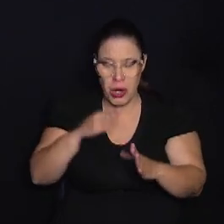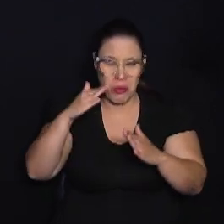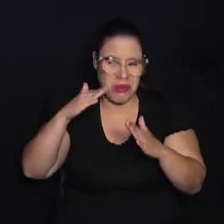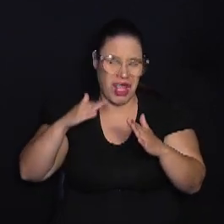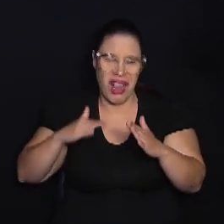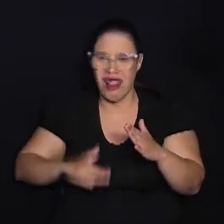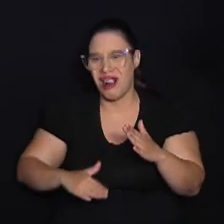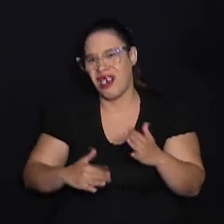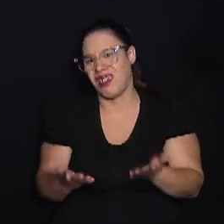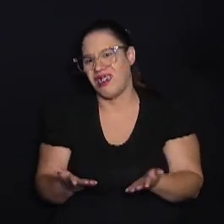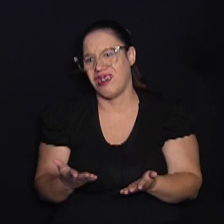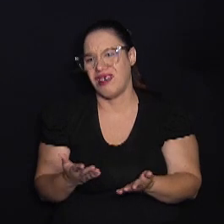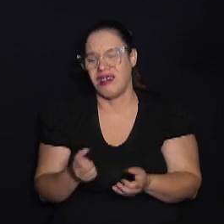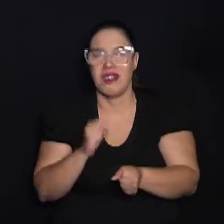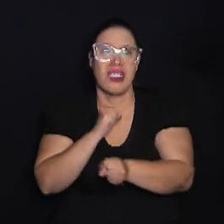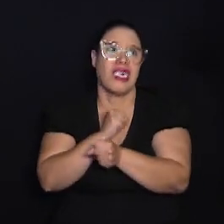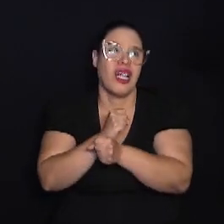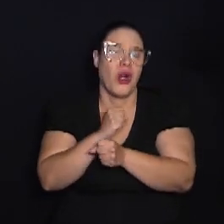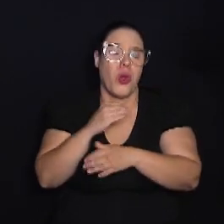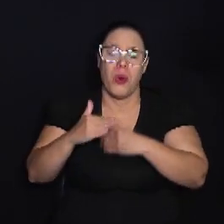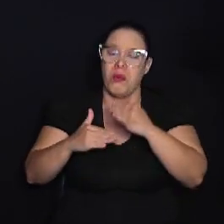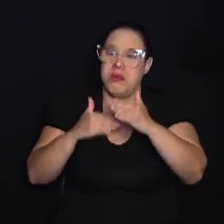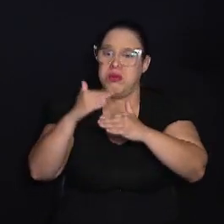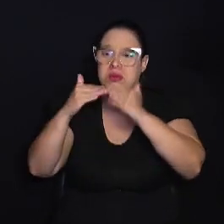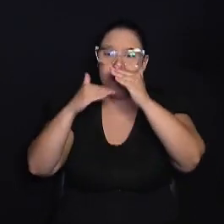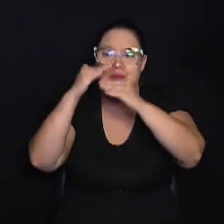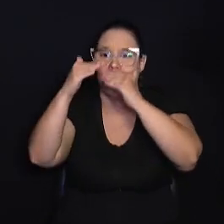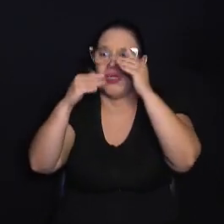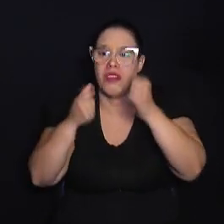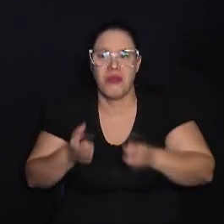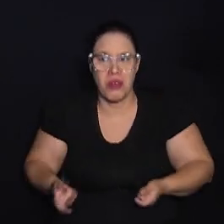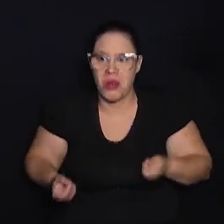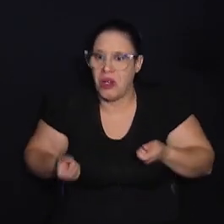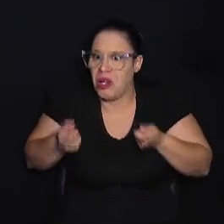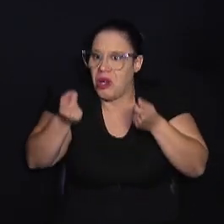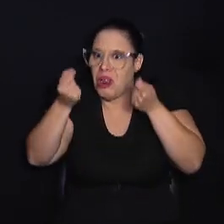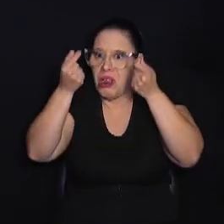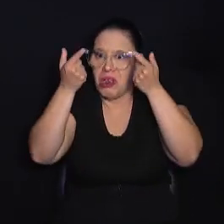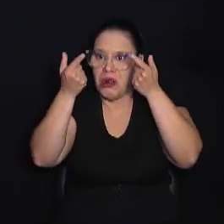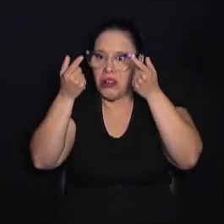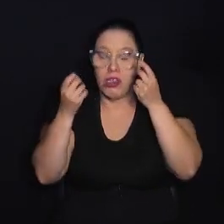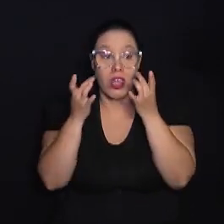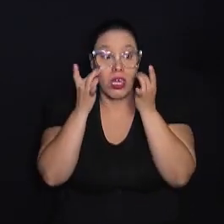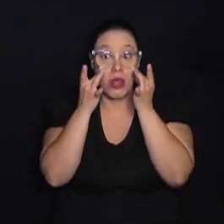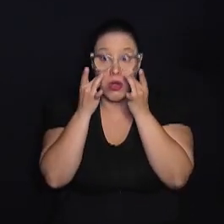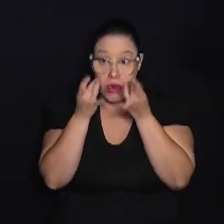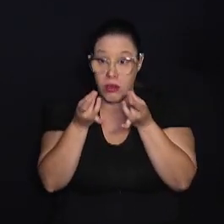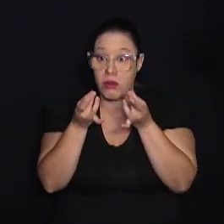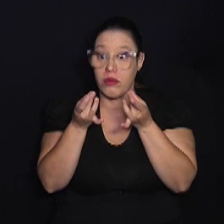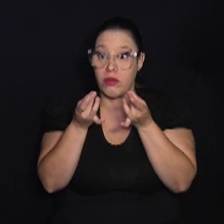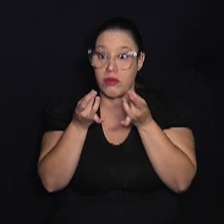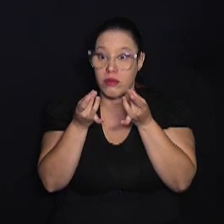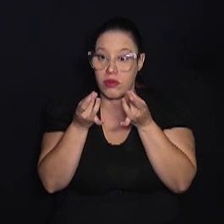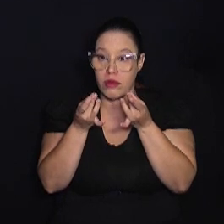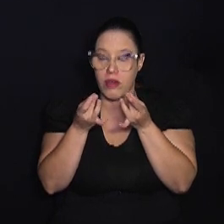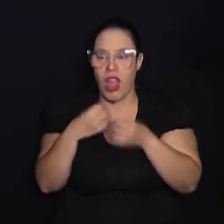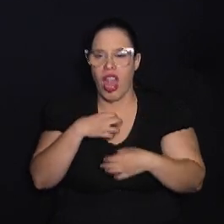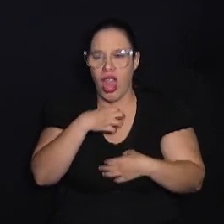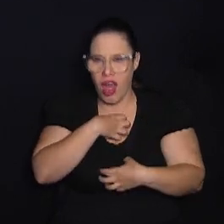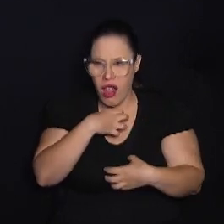muito tarde, o quadro já está avançado, então é muito importante que as pessoas se atentem, né, para os sintomas,